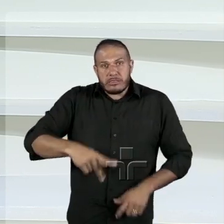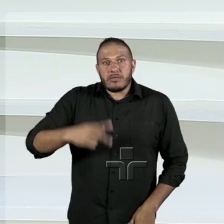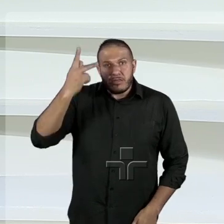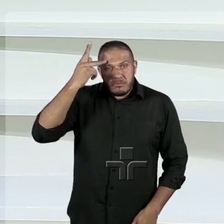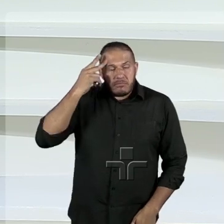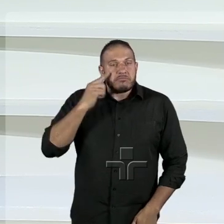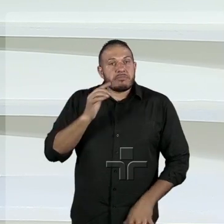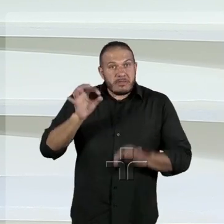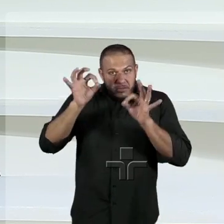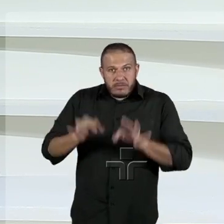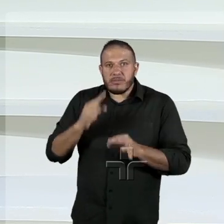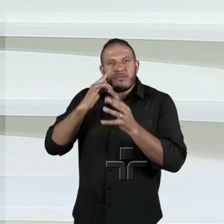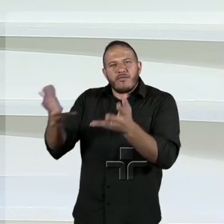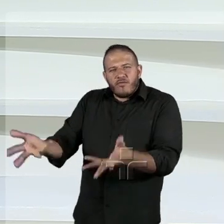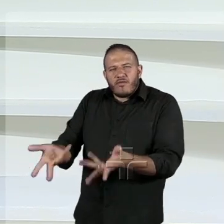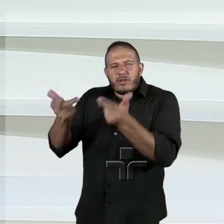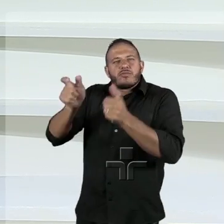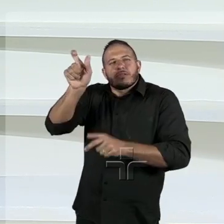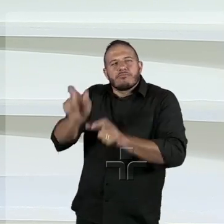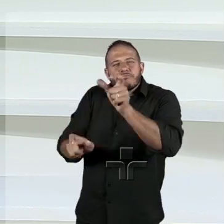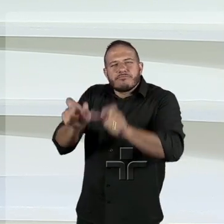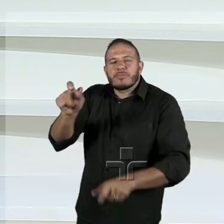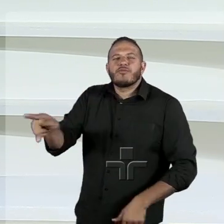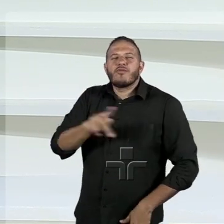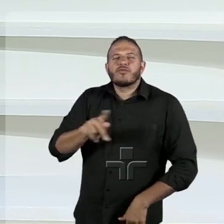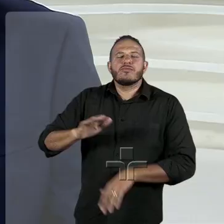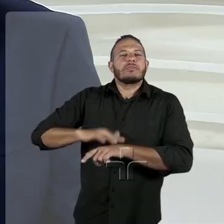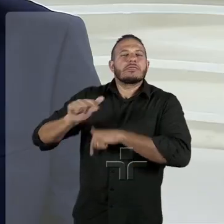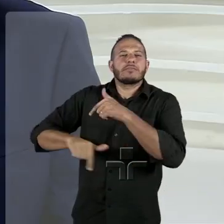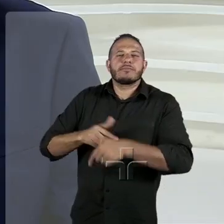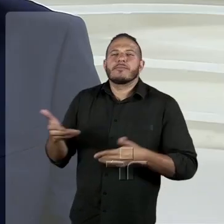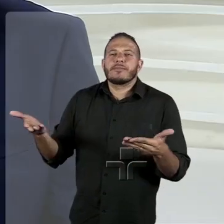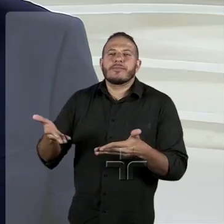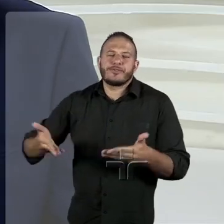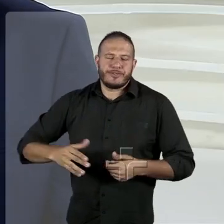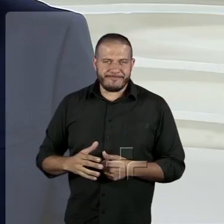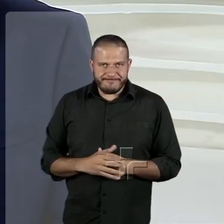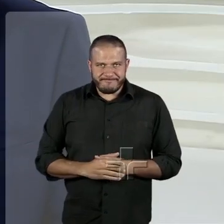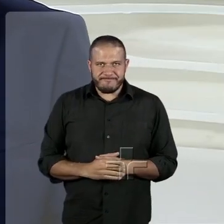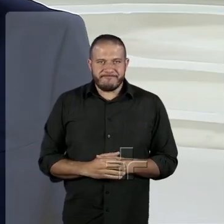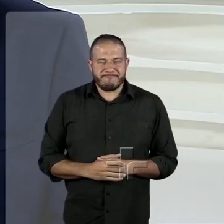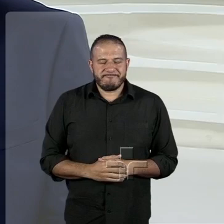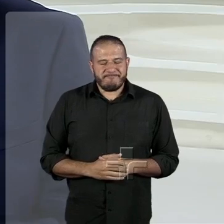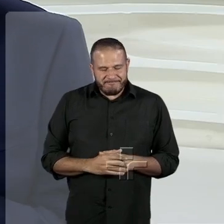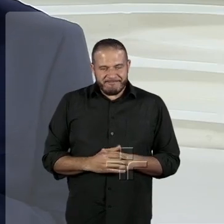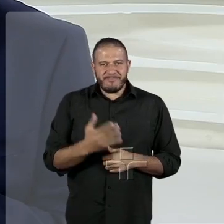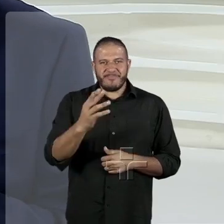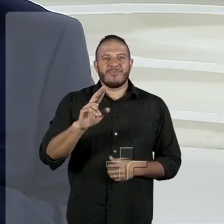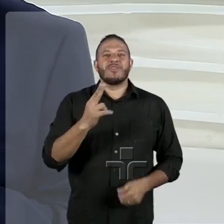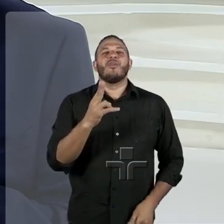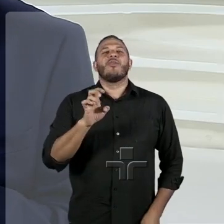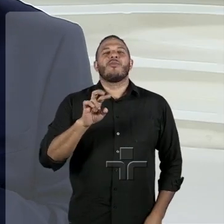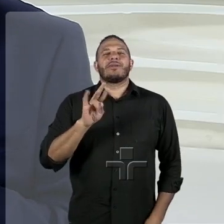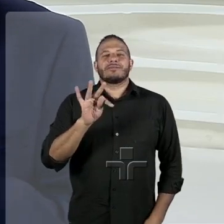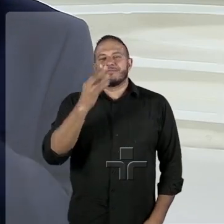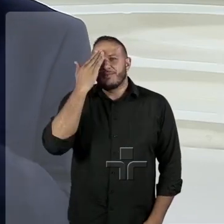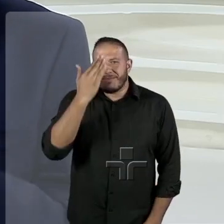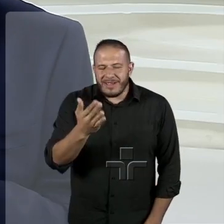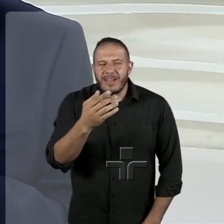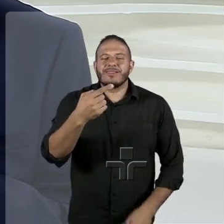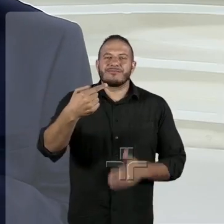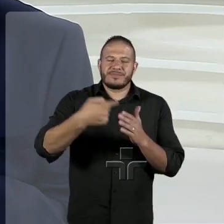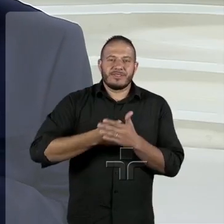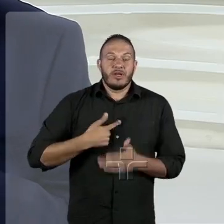realmente valorizar os professores que hoje estão na ativa? Hubert, obrigado pela pergunta. Primeiro, professor